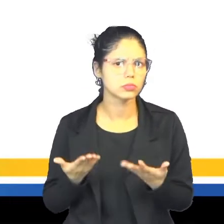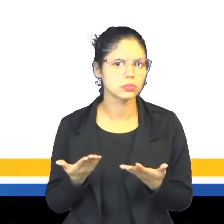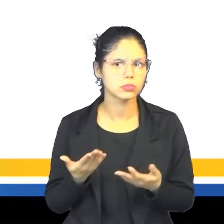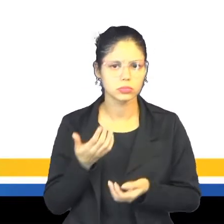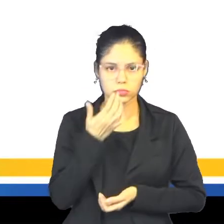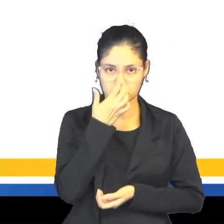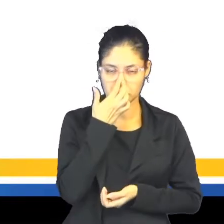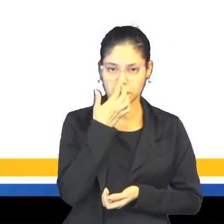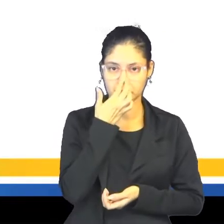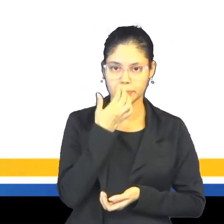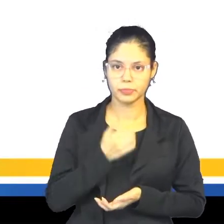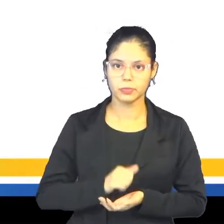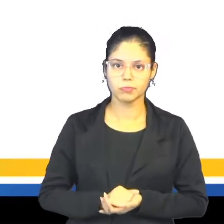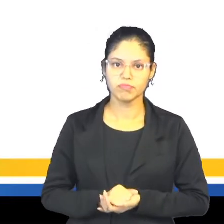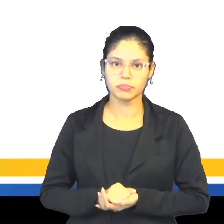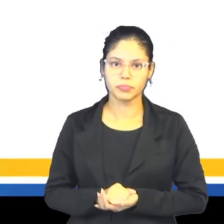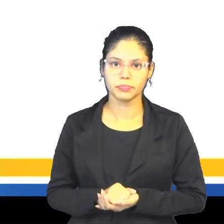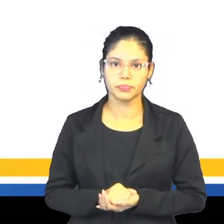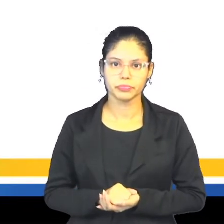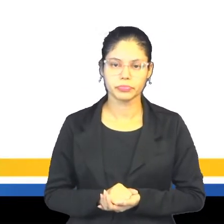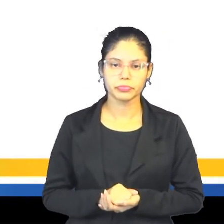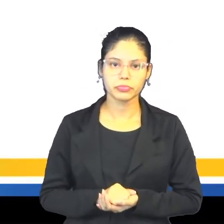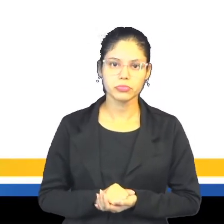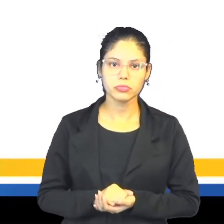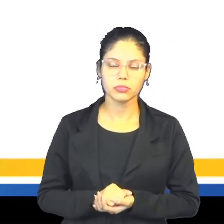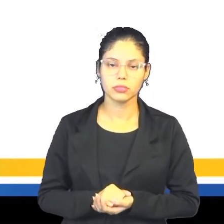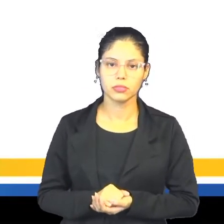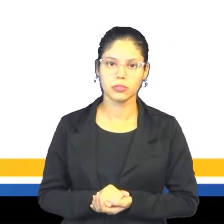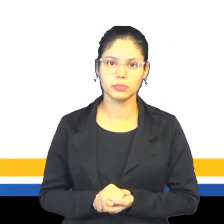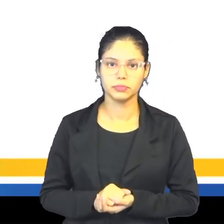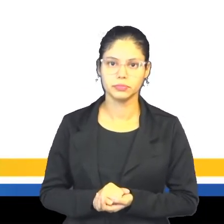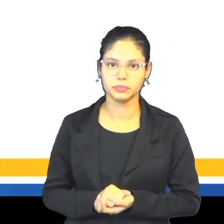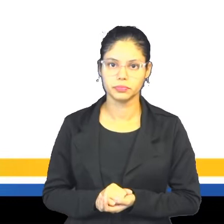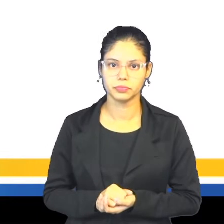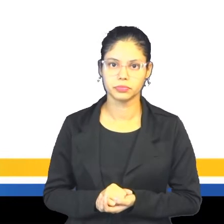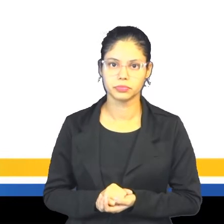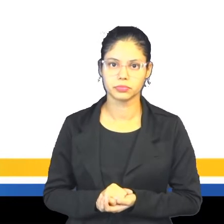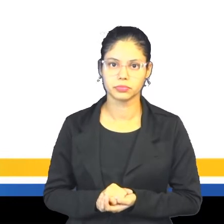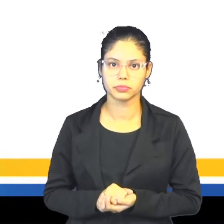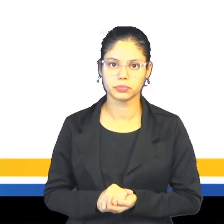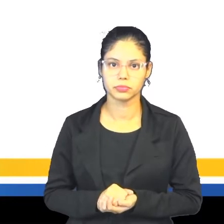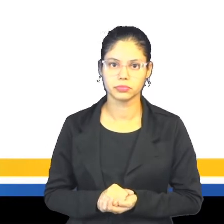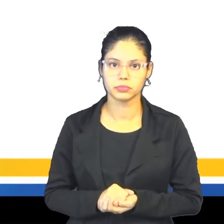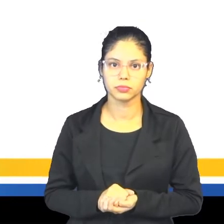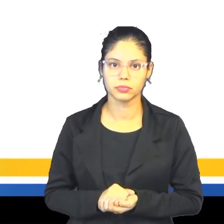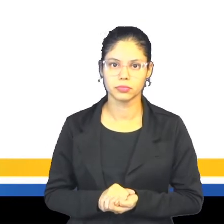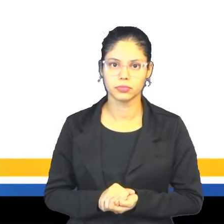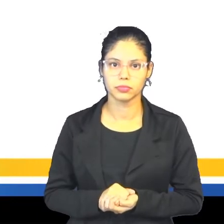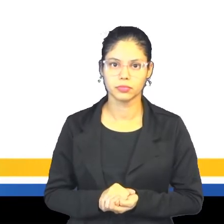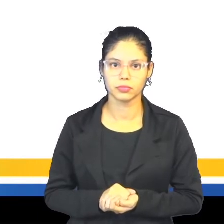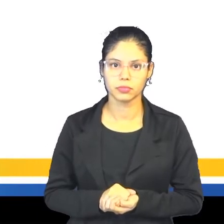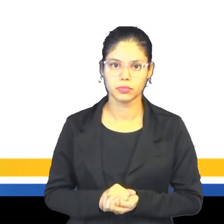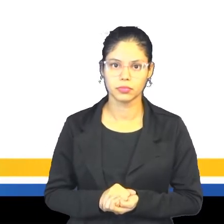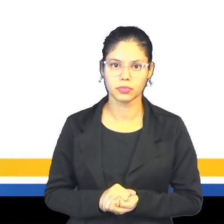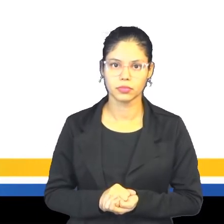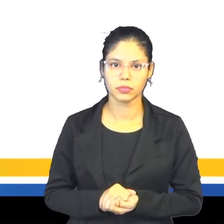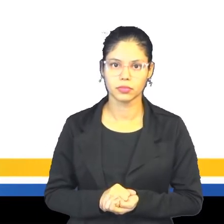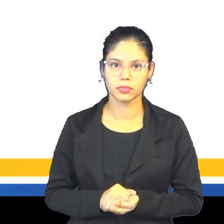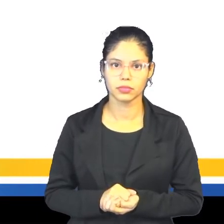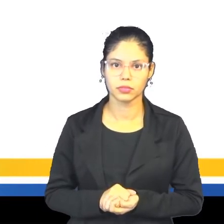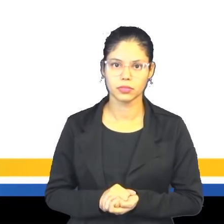então? Onde é? Que esse donde é o onde do nosso português. Se não, e me buscam a